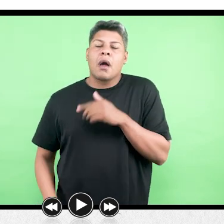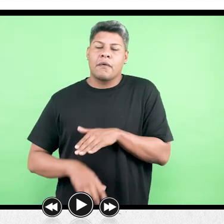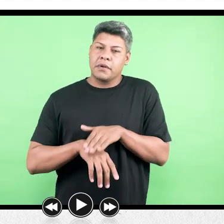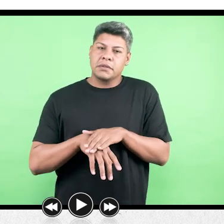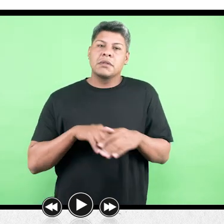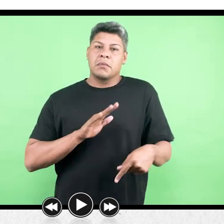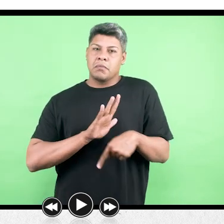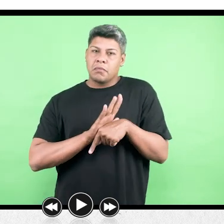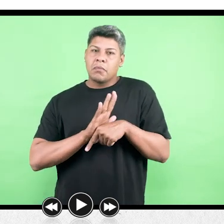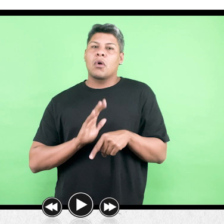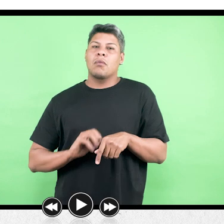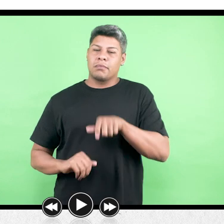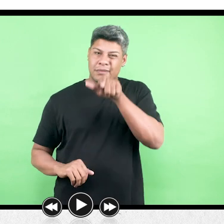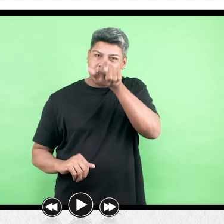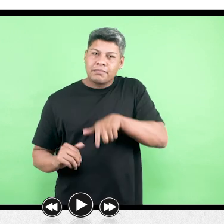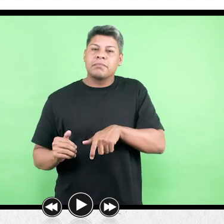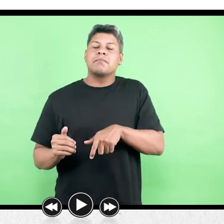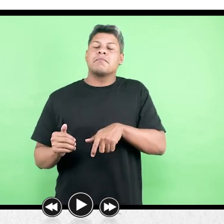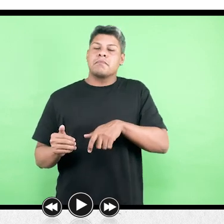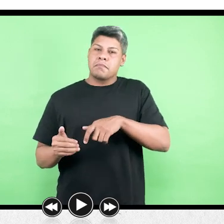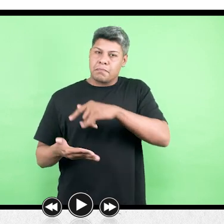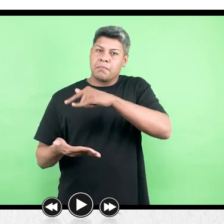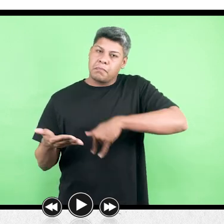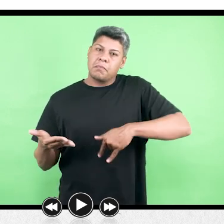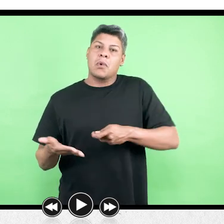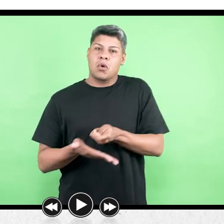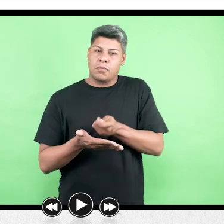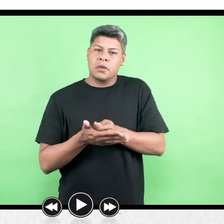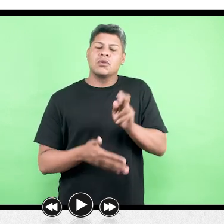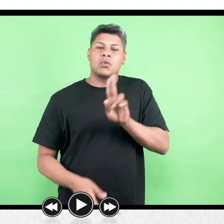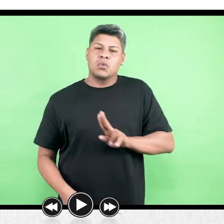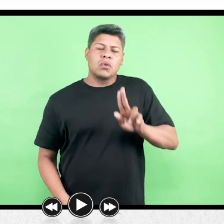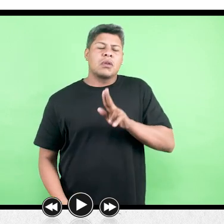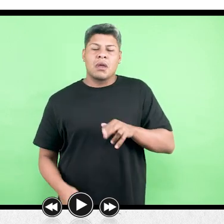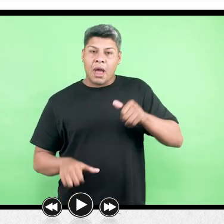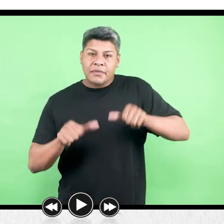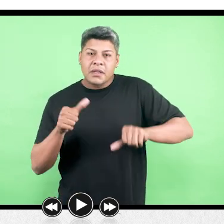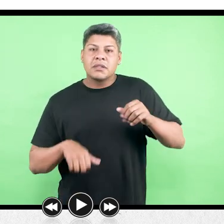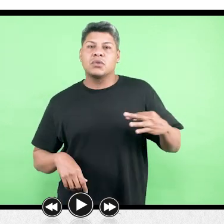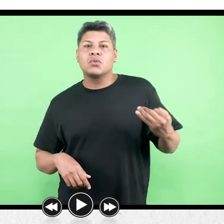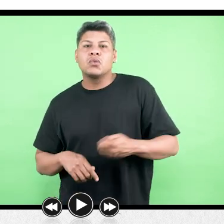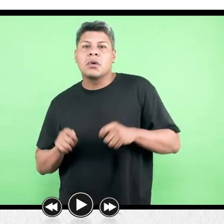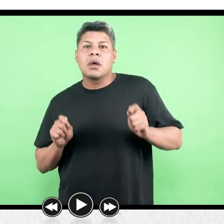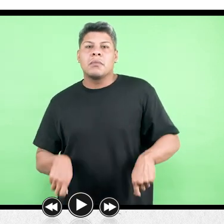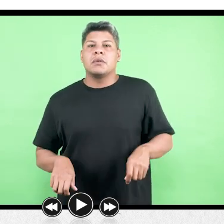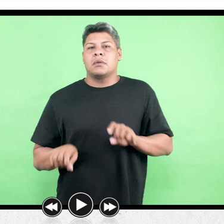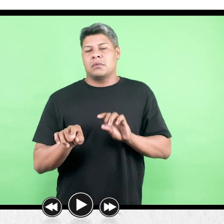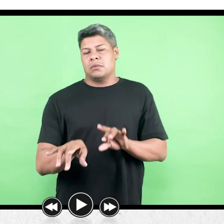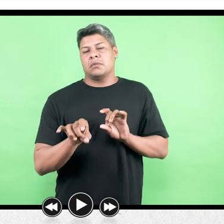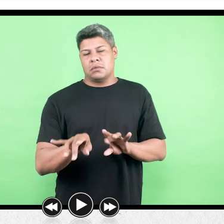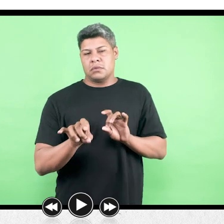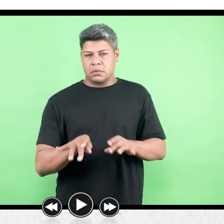mediante delegação do outorgante, a cobrança pelo uso. Vai analisar toda aquela parte técnica quando tiver a agência de água,